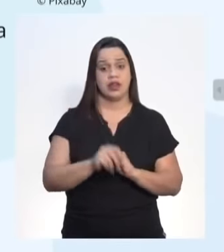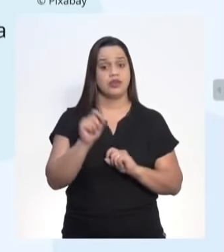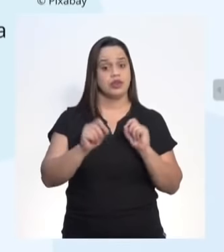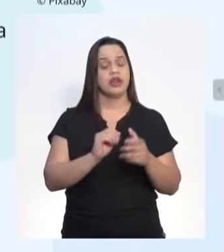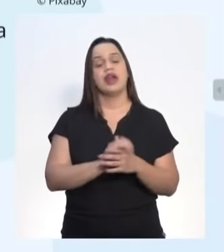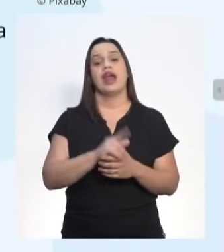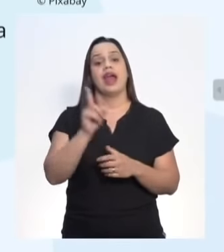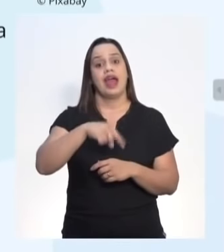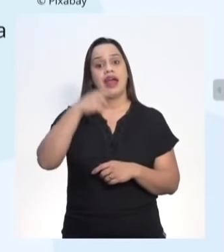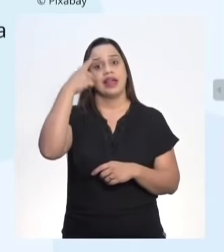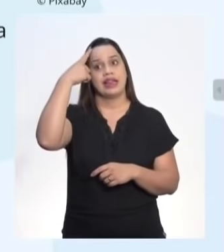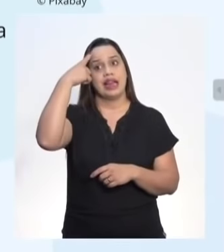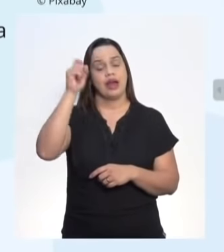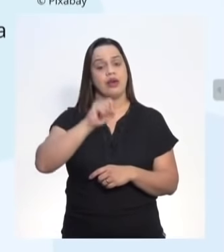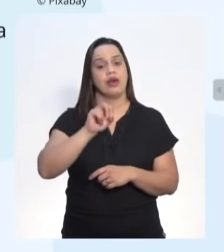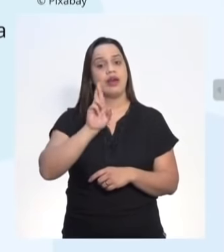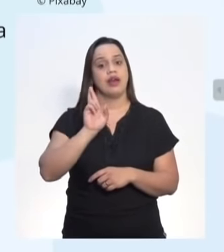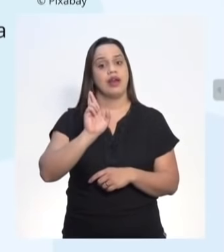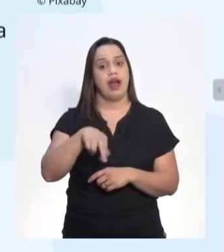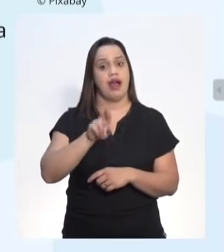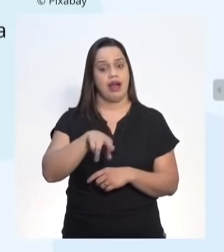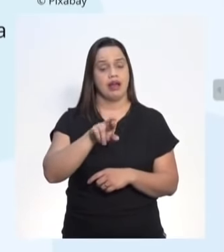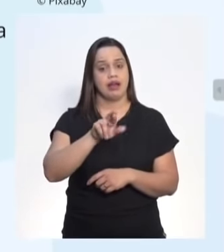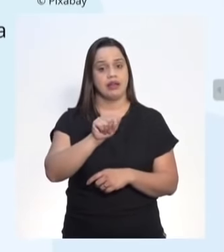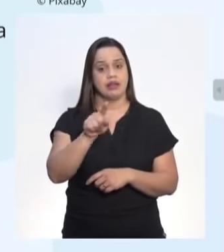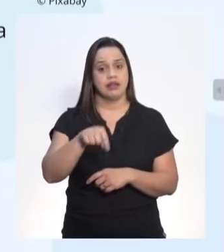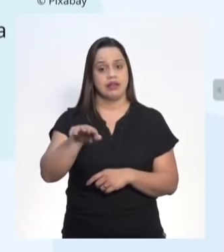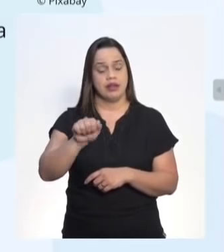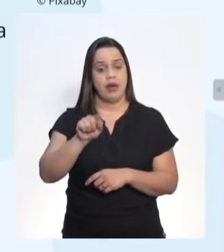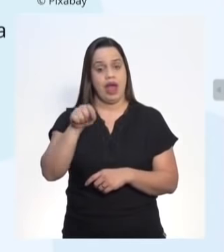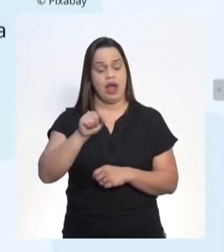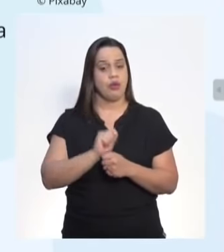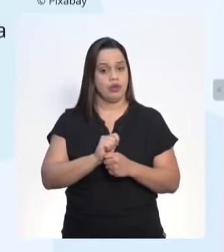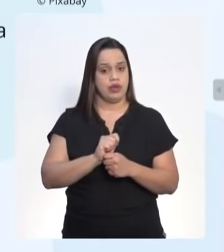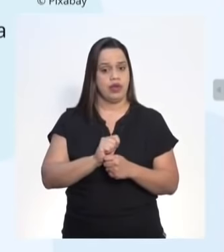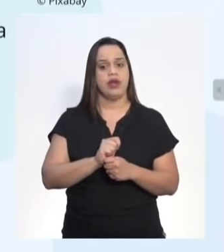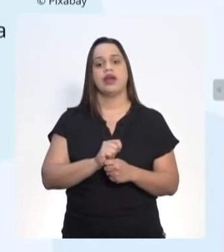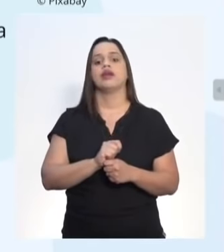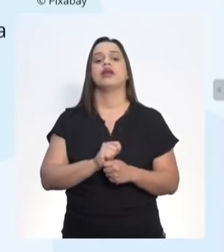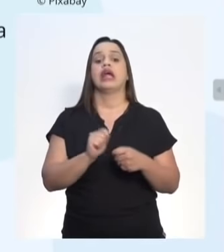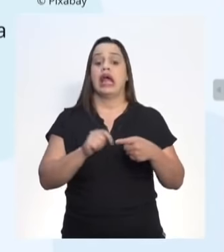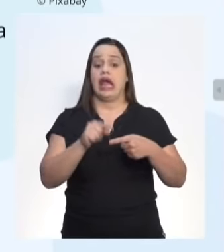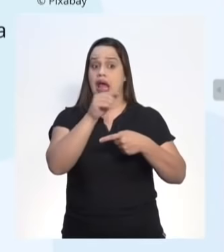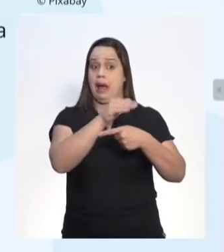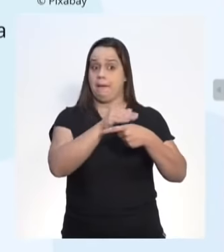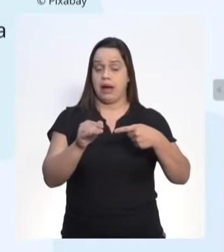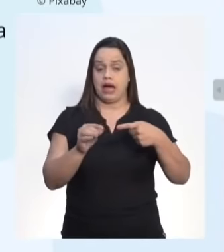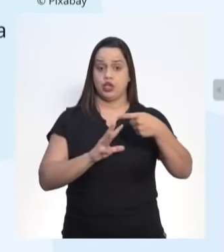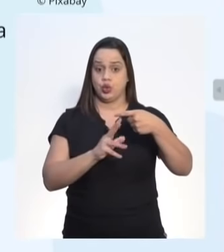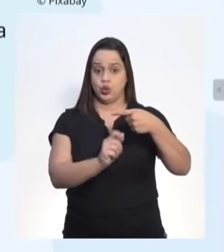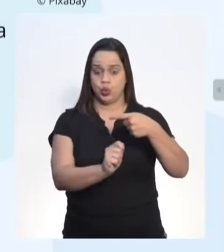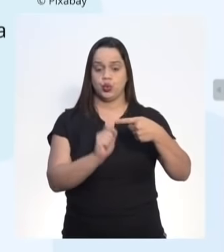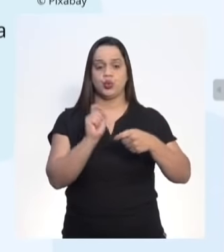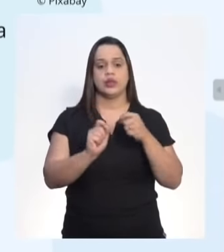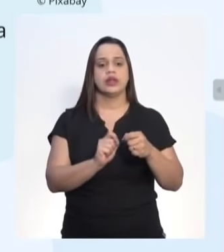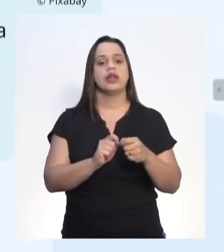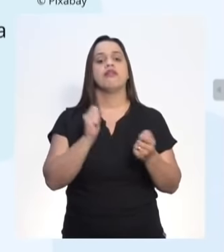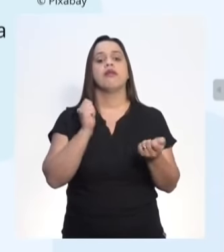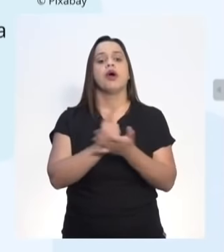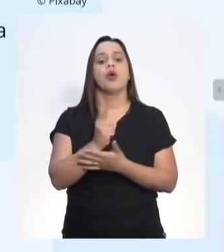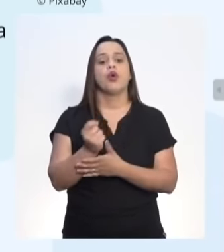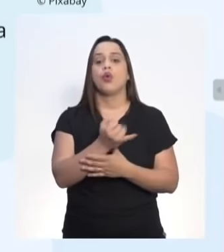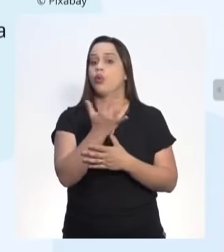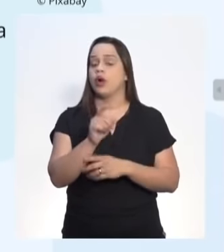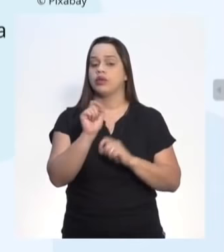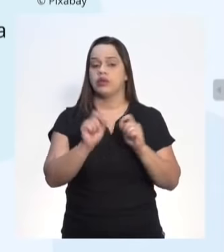é a ideia de razão. Aí a gente está falando a parte pelo todo. Quanto que ele pagou a mais? Quanto que ele pagou de juros em